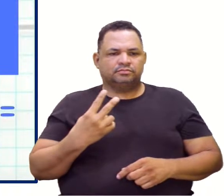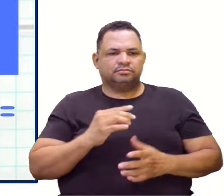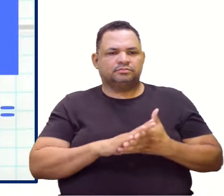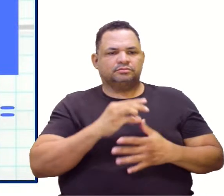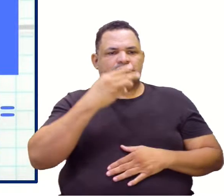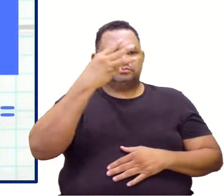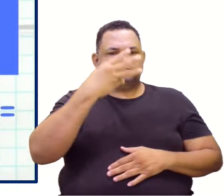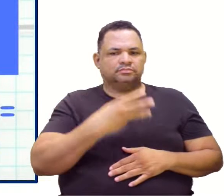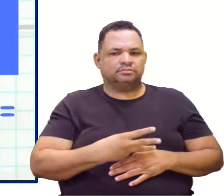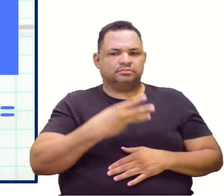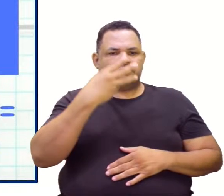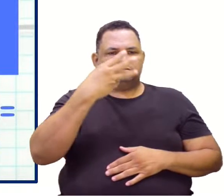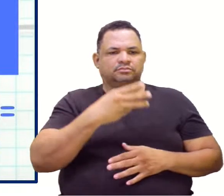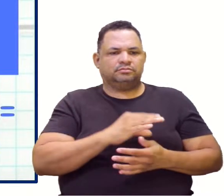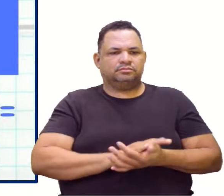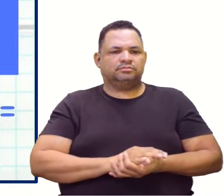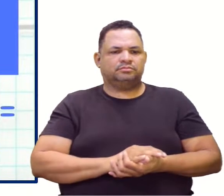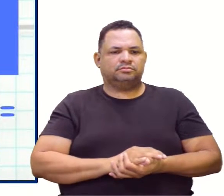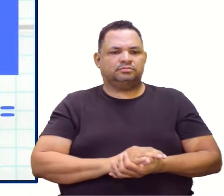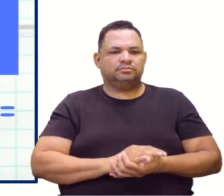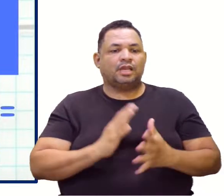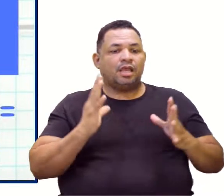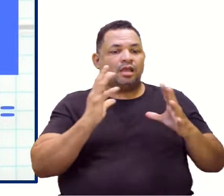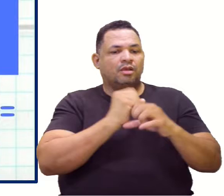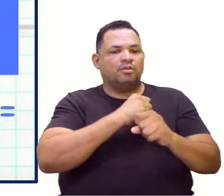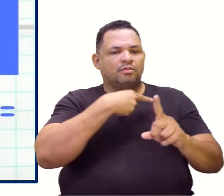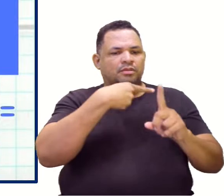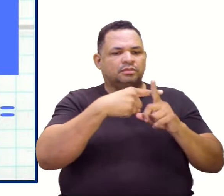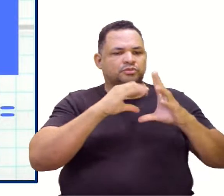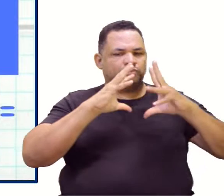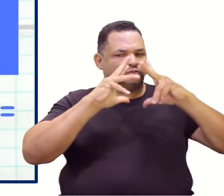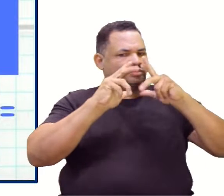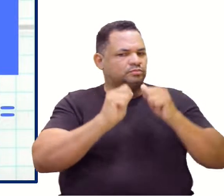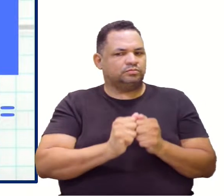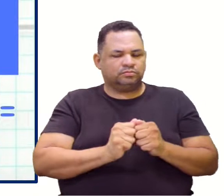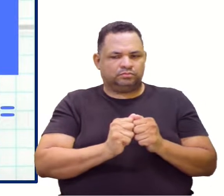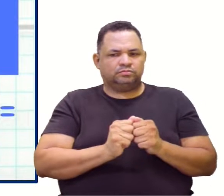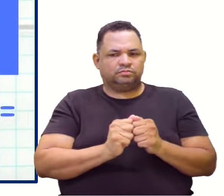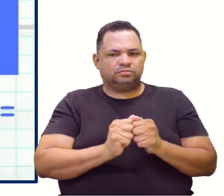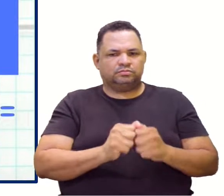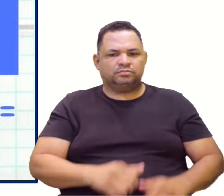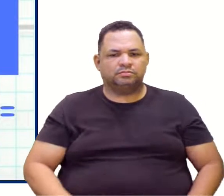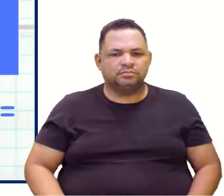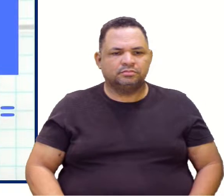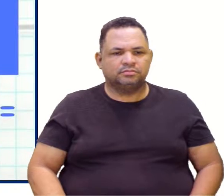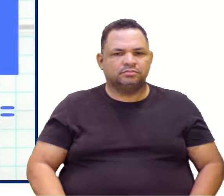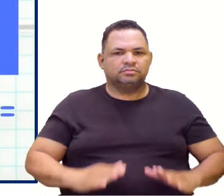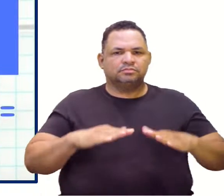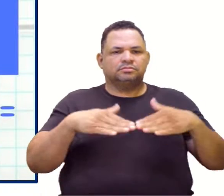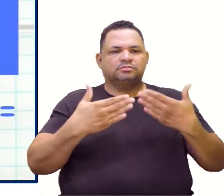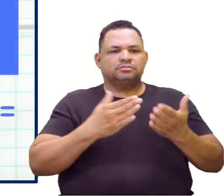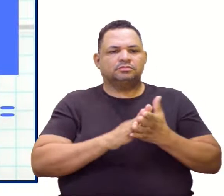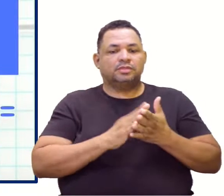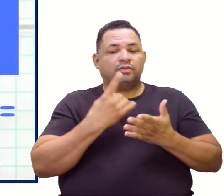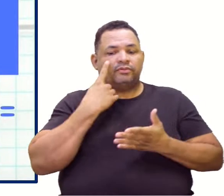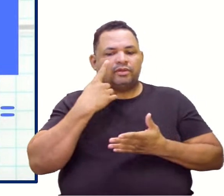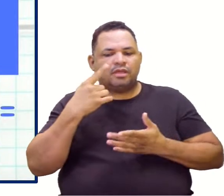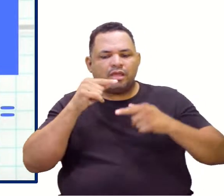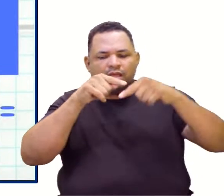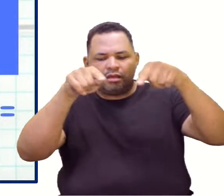3 desse. Então E isso perímetro... fica... Somar todo mundo. Somar E fica todo bem mundo. claro verificar esses lados são iguais quando você olha para o seu terreno, a